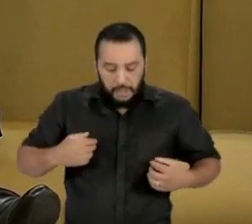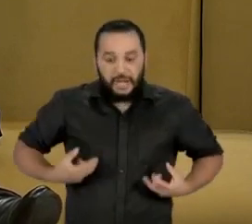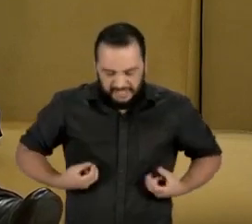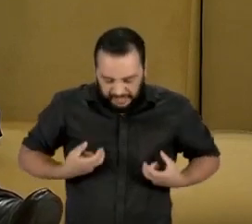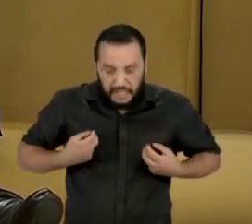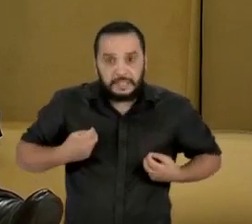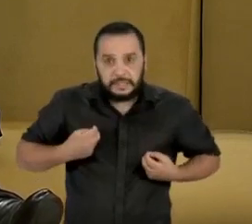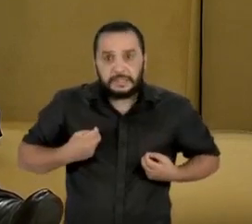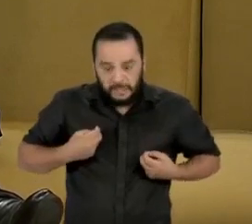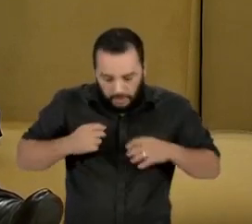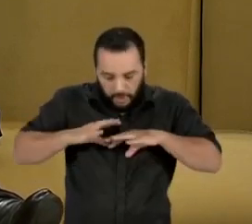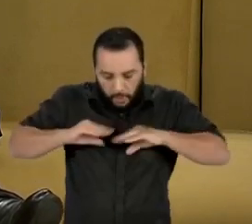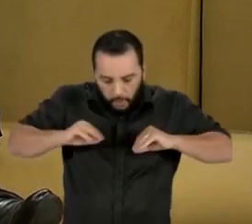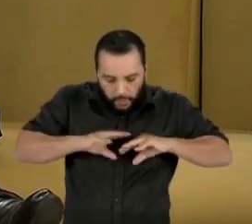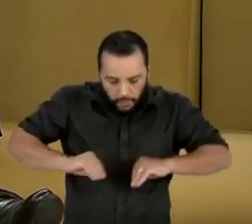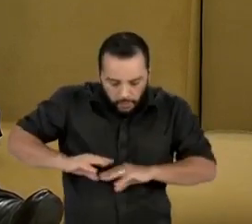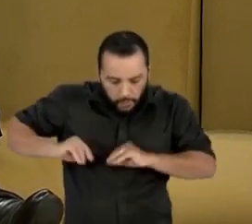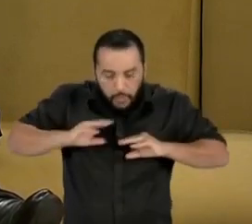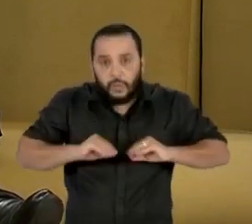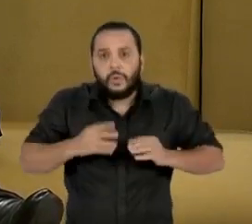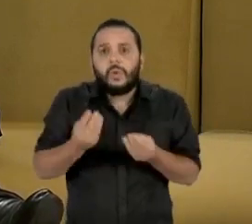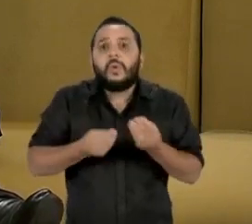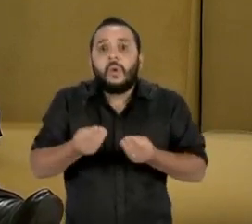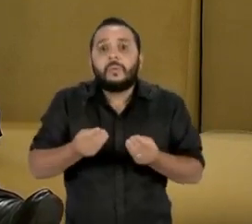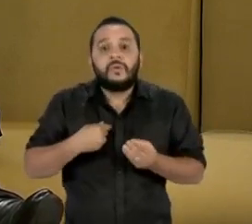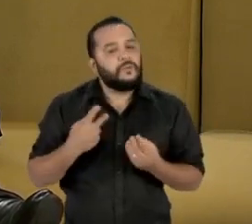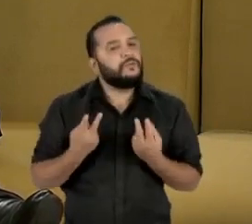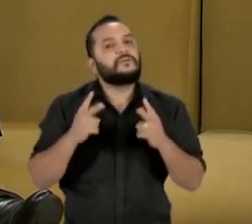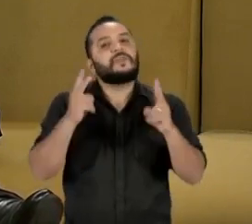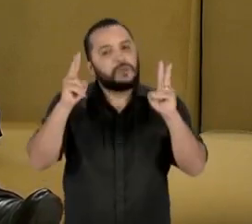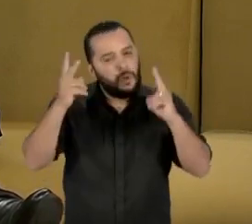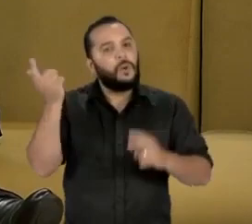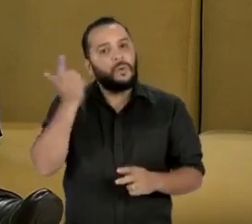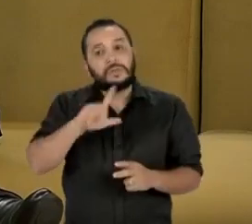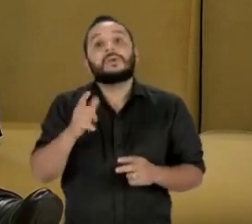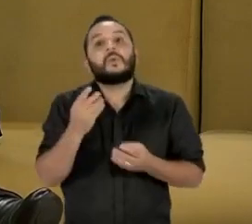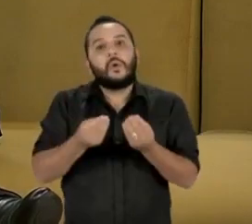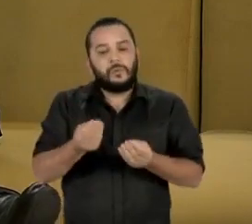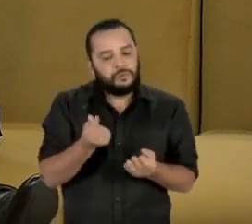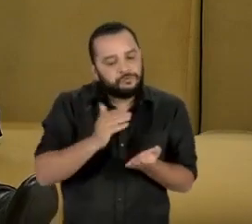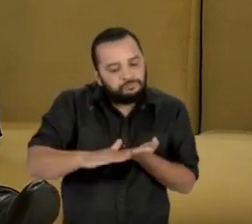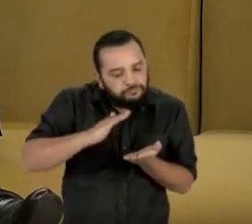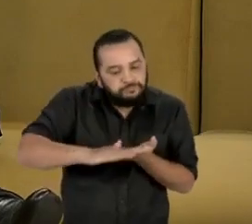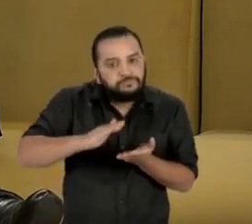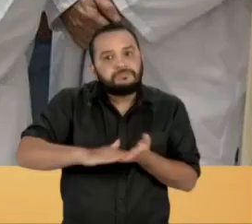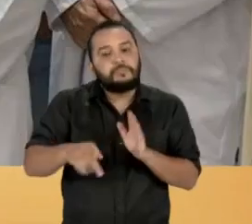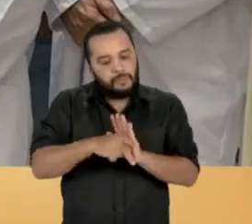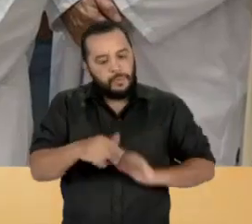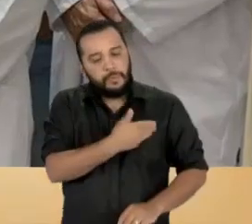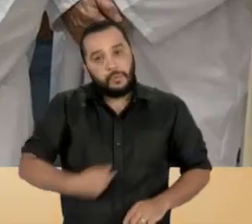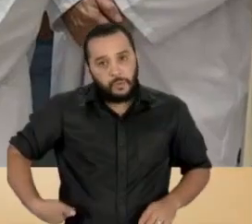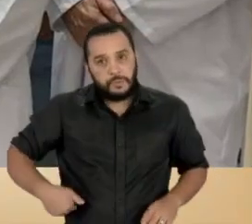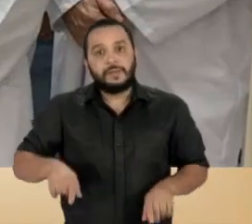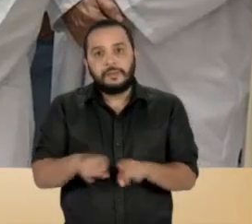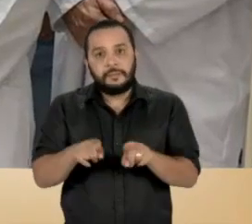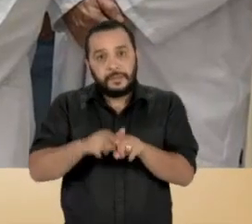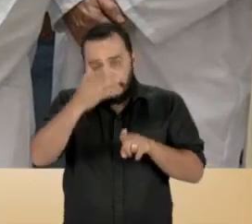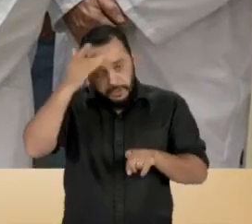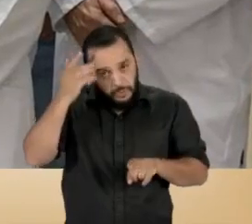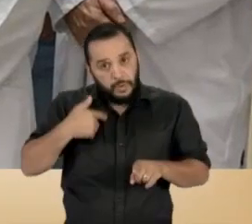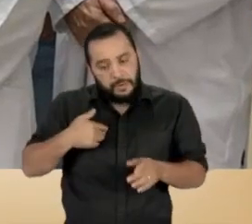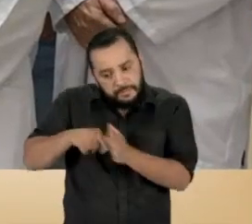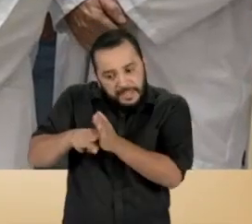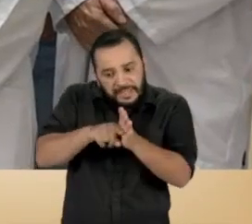Uma vitória da ciência construída com dinheiro público e o empenho de dezenas de pesquisadores.